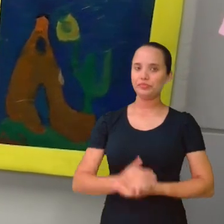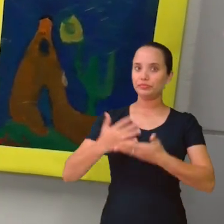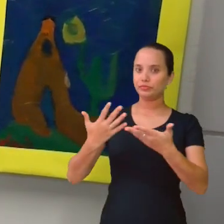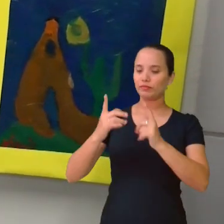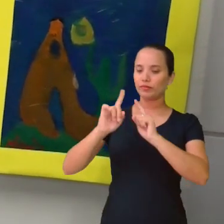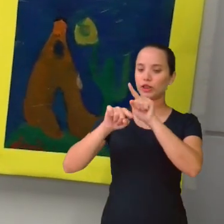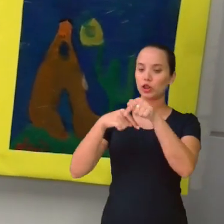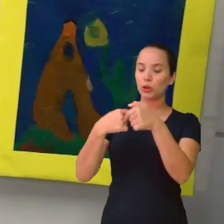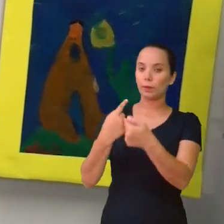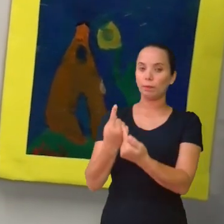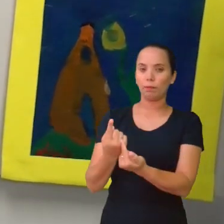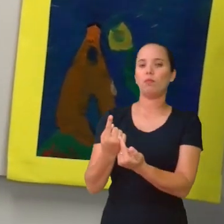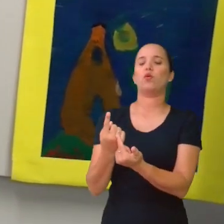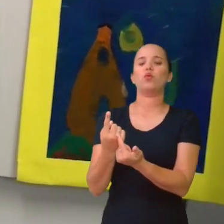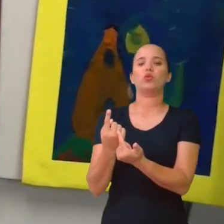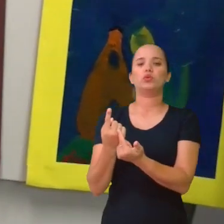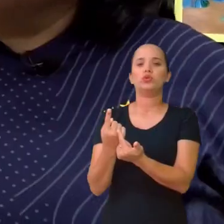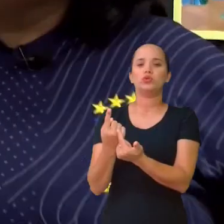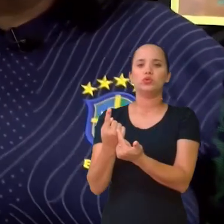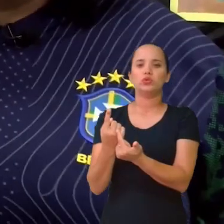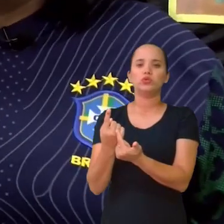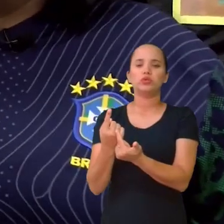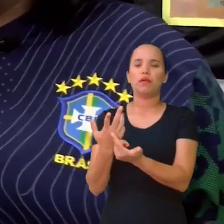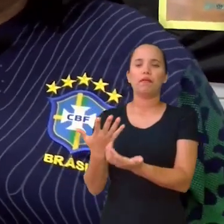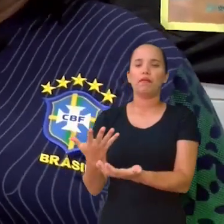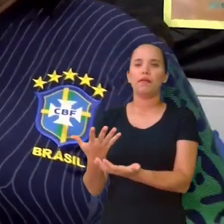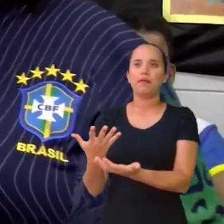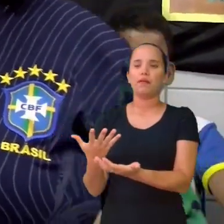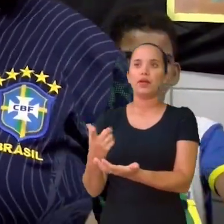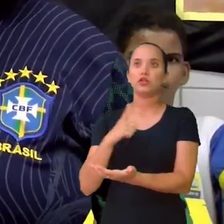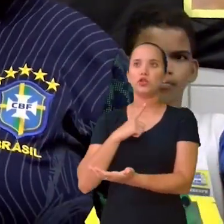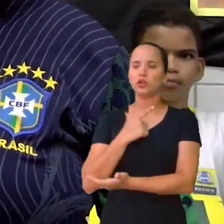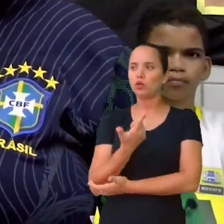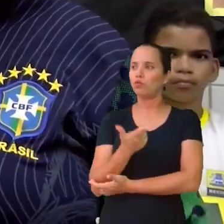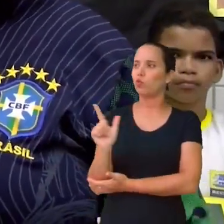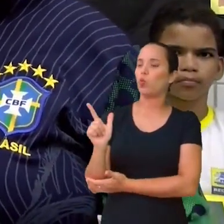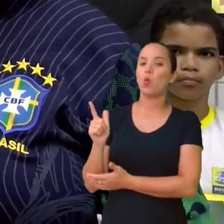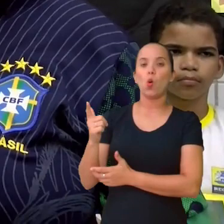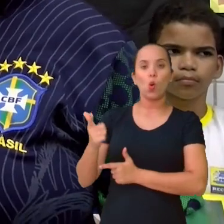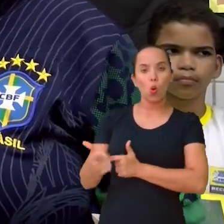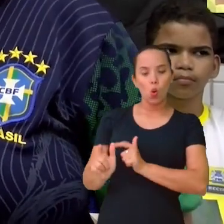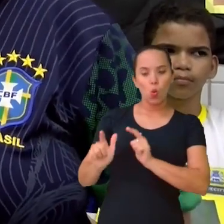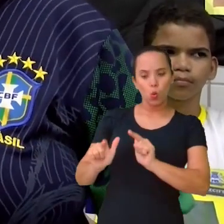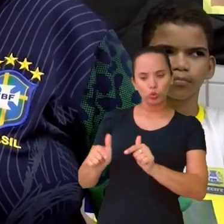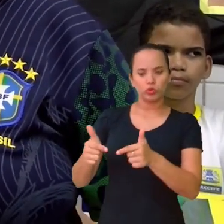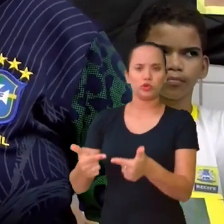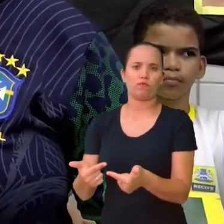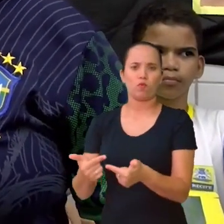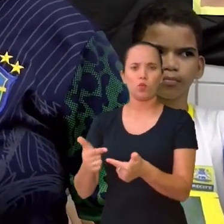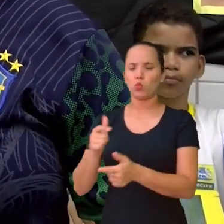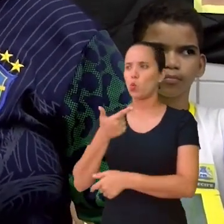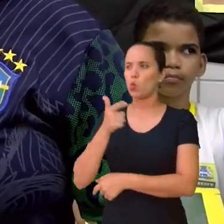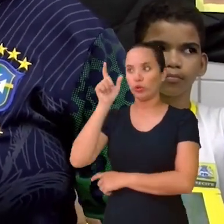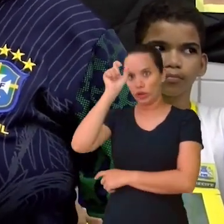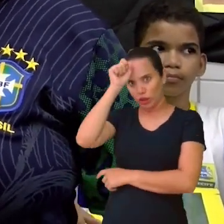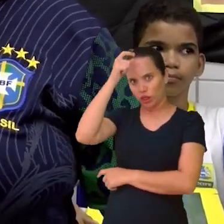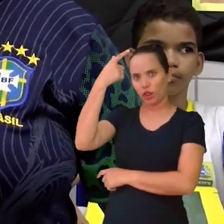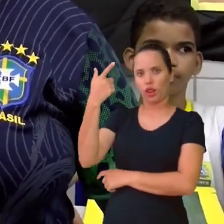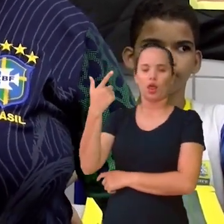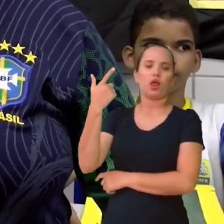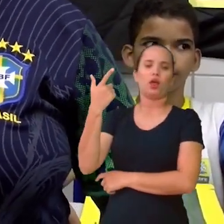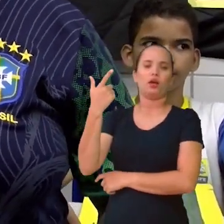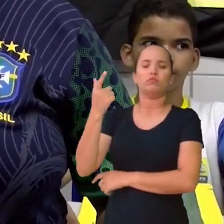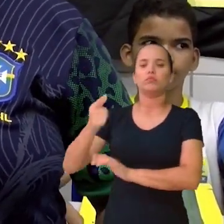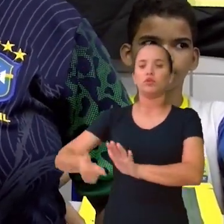logo depois, qual foi o outro trabalho, né? Outra ideia. A gente